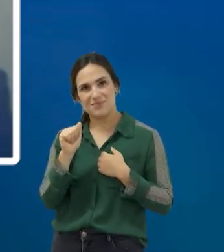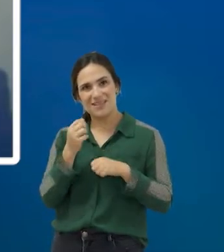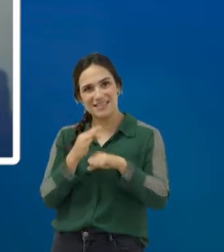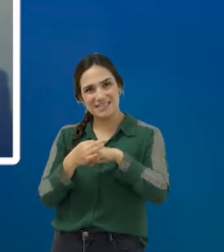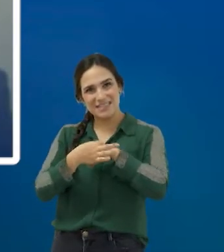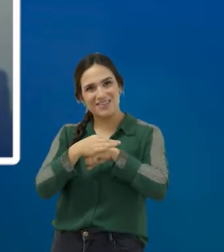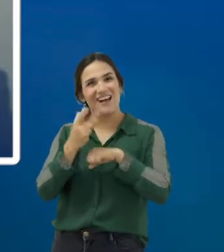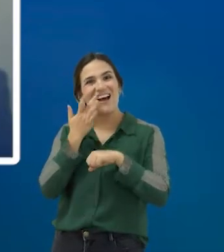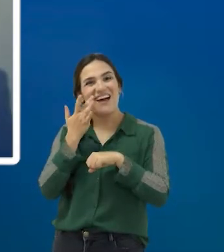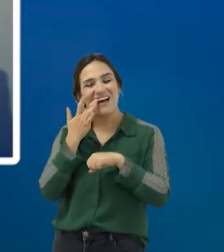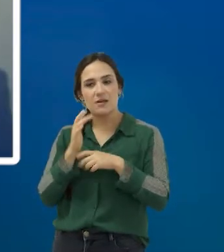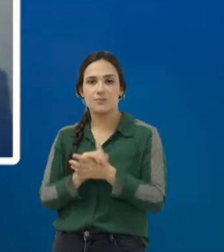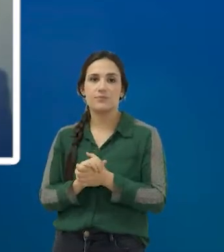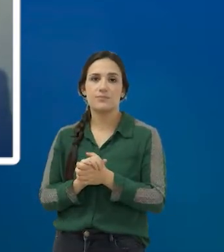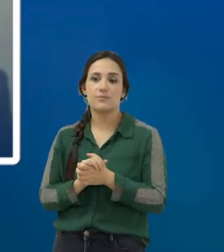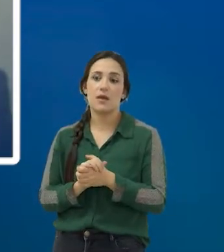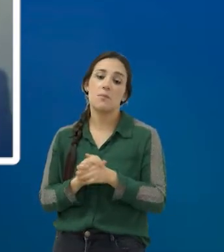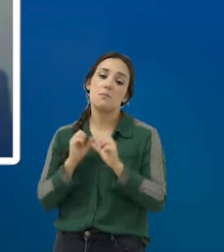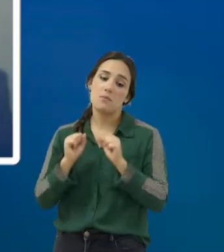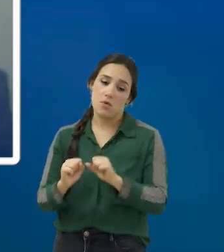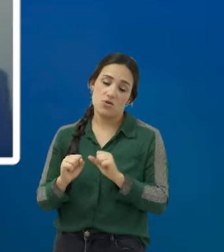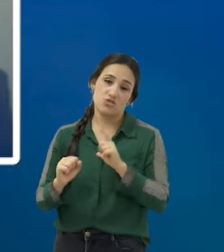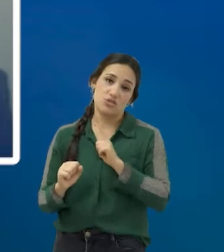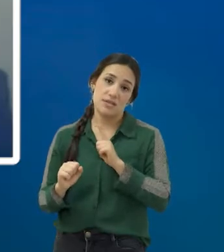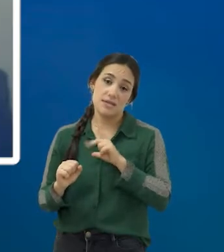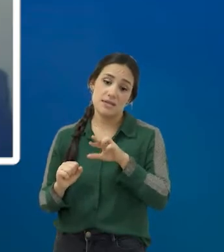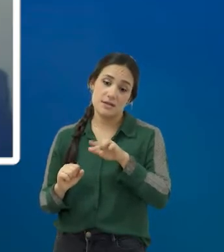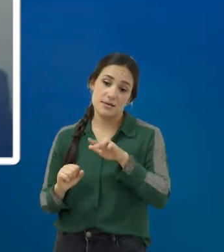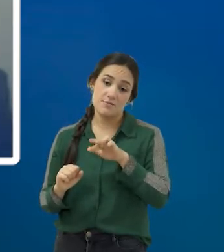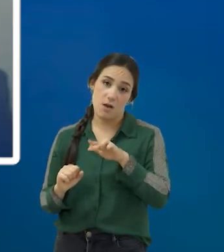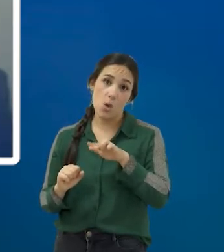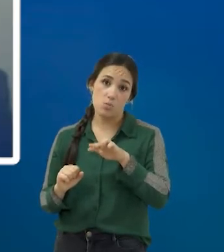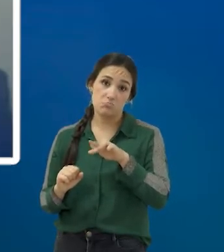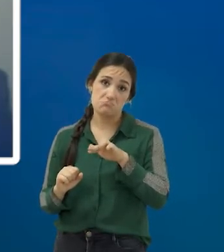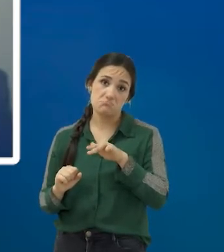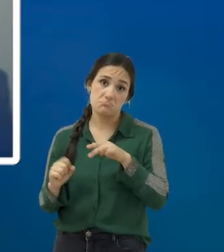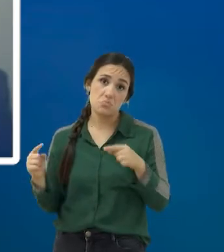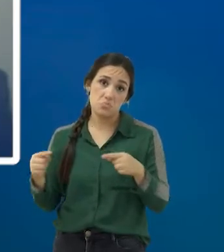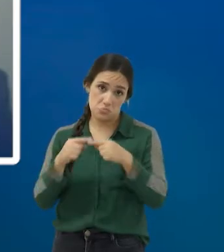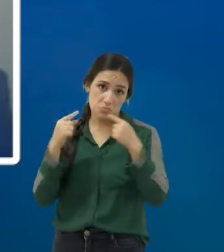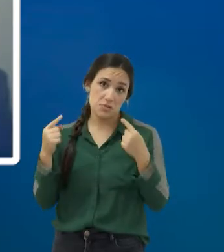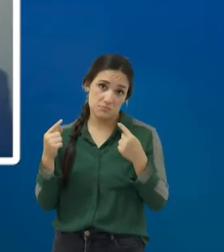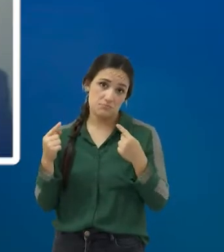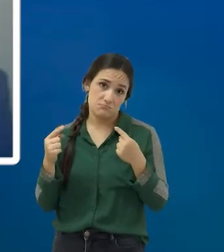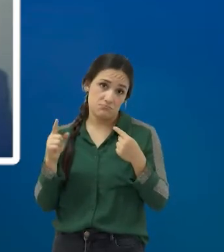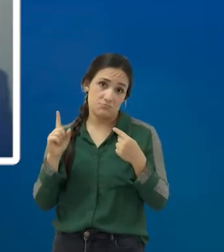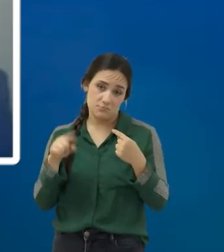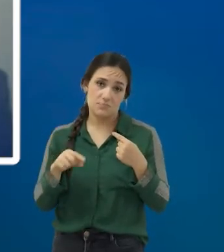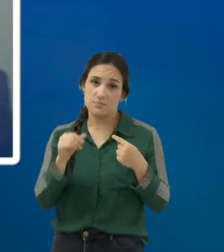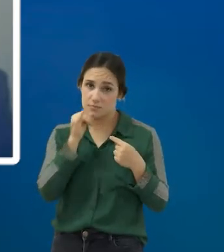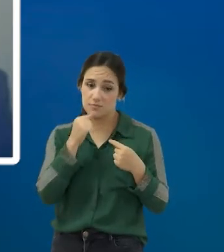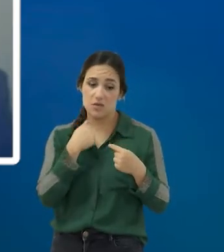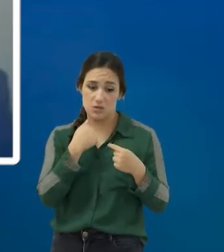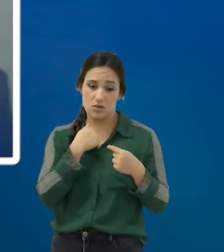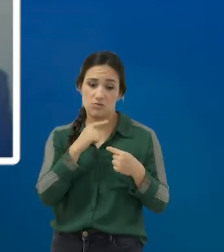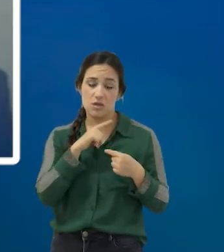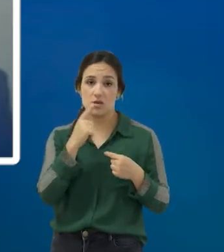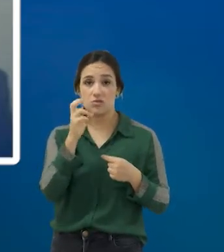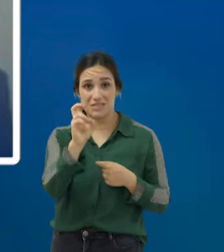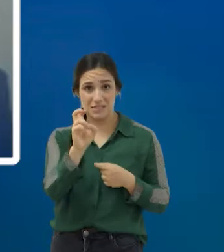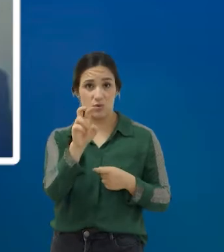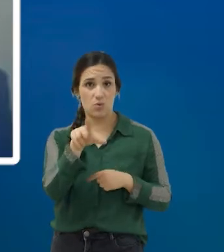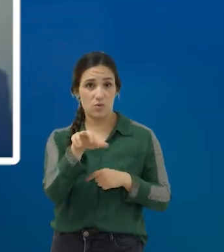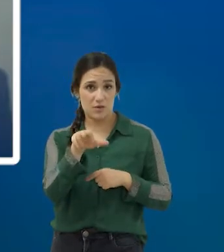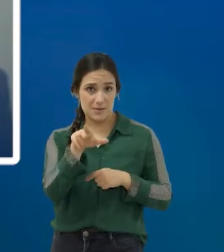Ou ele tem irmãos compatíveis com ele, e aí ele tem o doador na família, que foi o meu caso. Eu tenho 5 irmãos, e dos